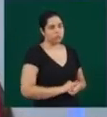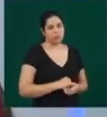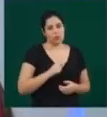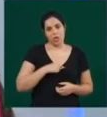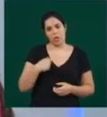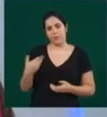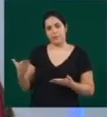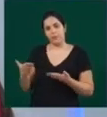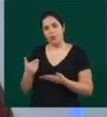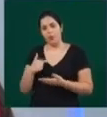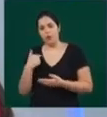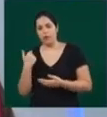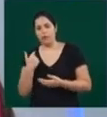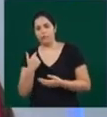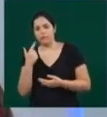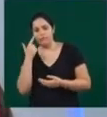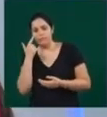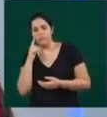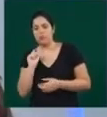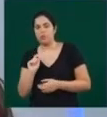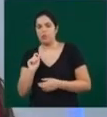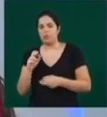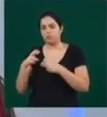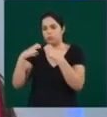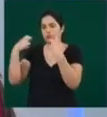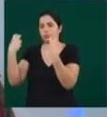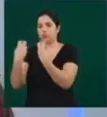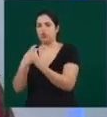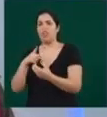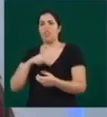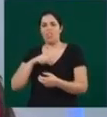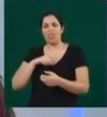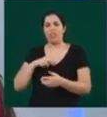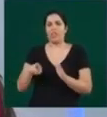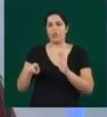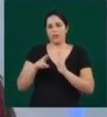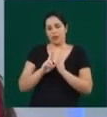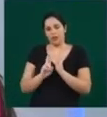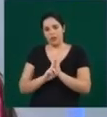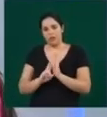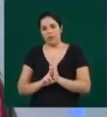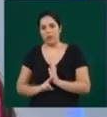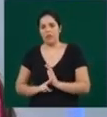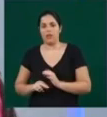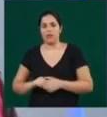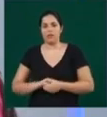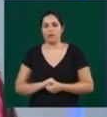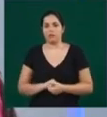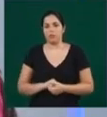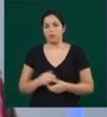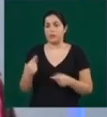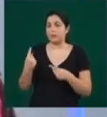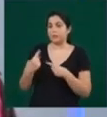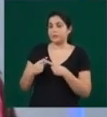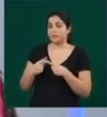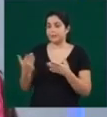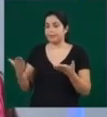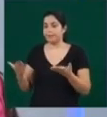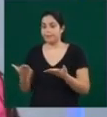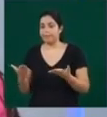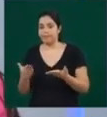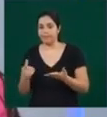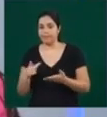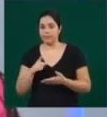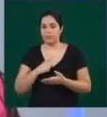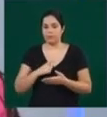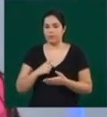que os comitês olímpicos de esporte estão criando regras, porque agora, assim, porque como cria,